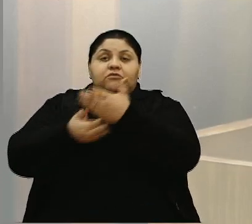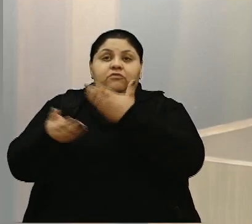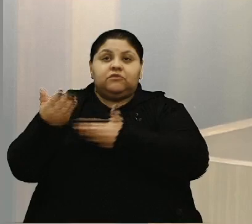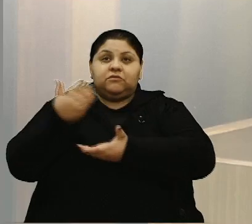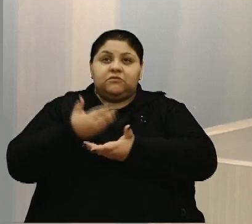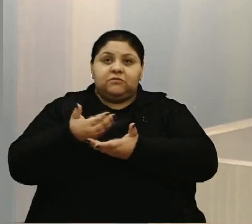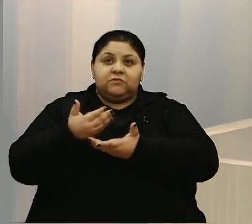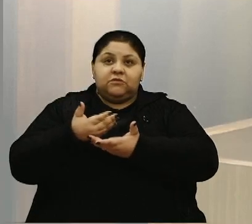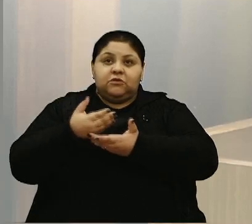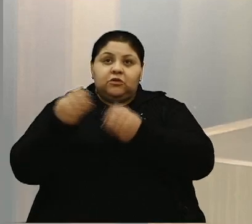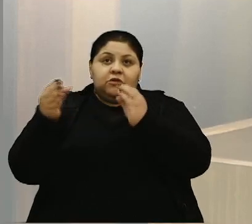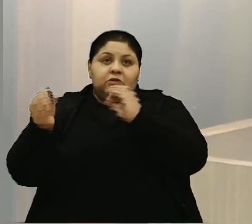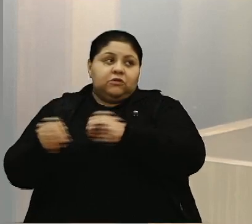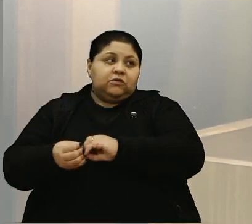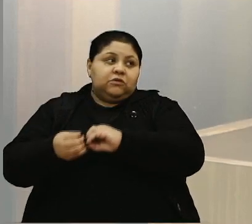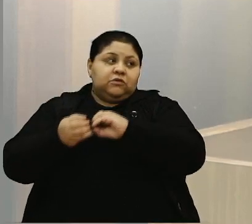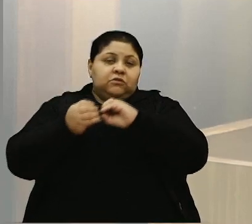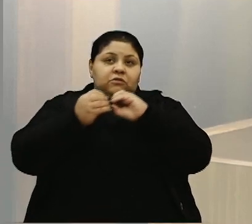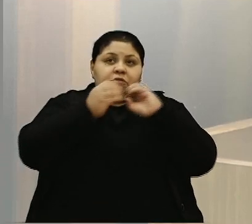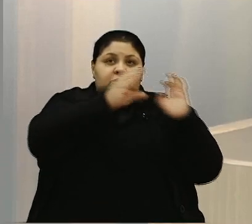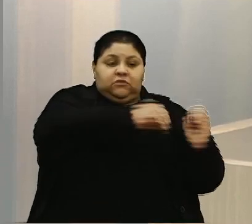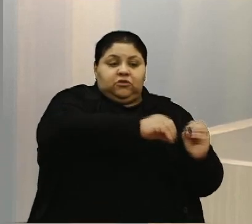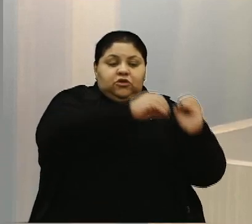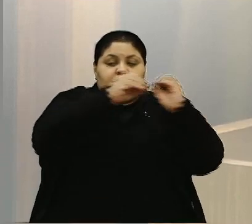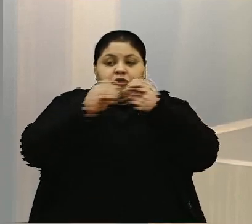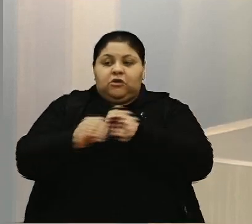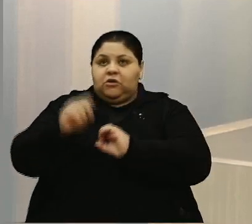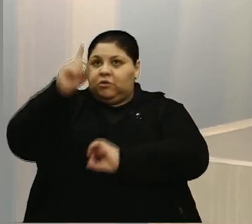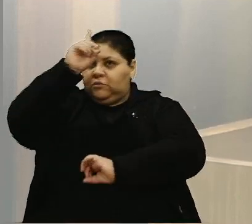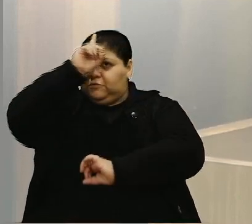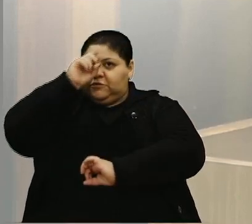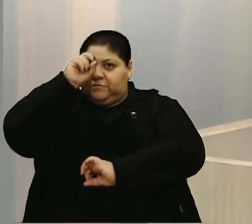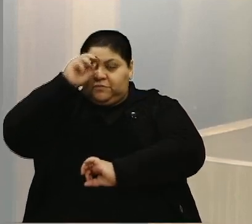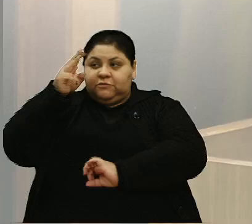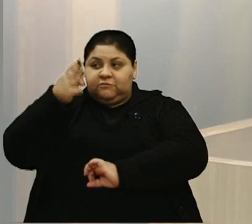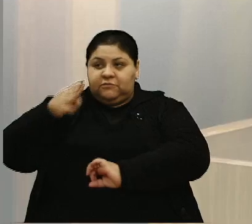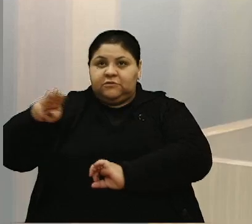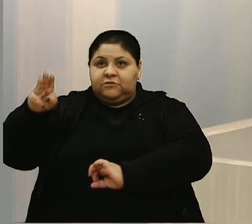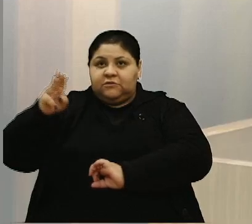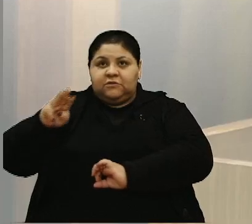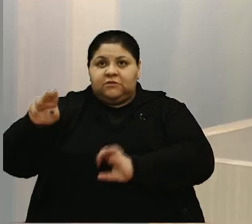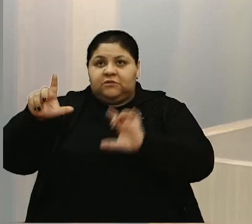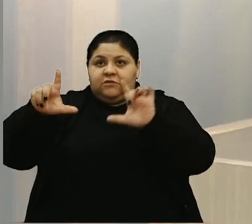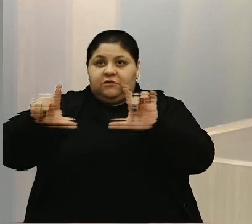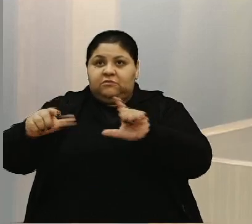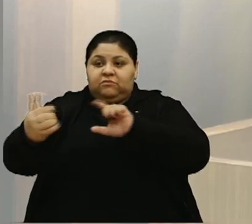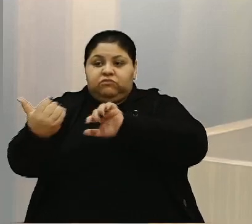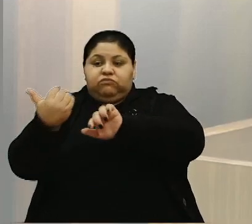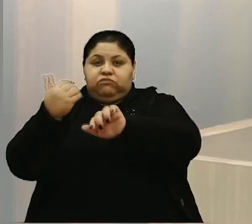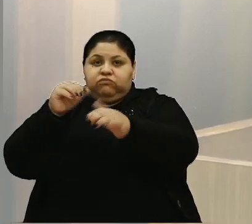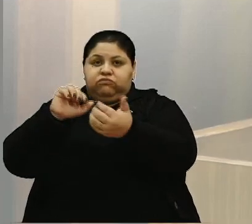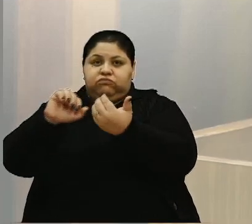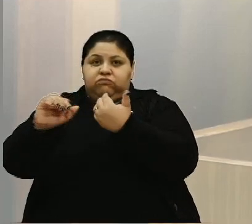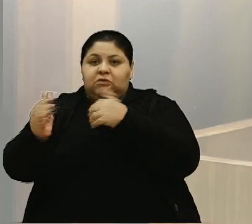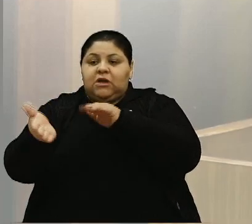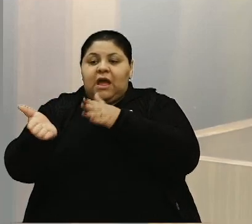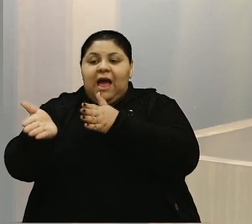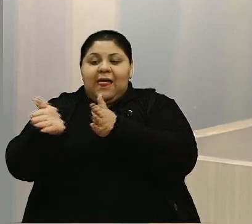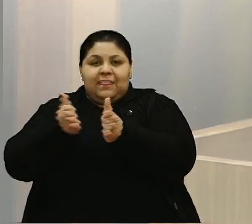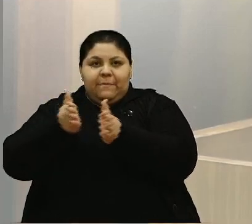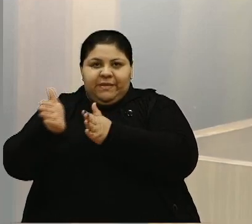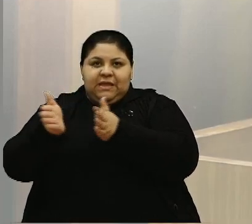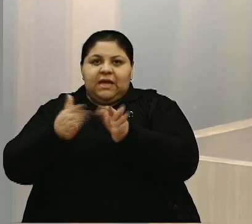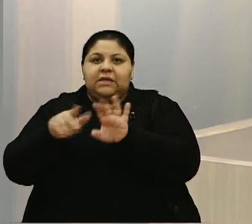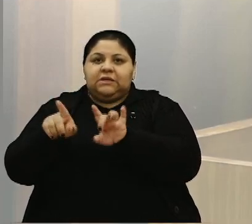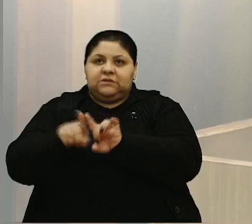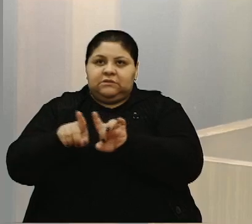atendimento transferido para o Hospital Virvi Ramos, numa área transitória, adaptada do hospital, né?